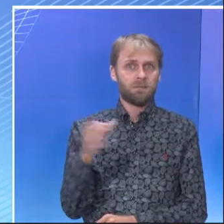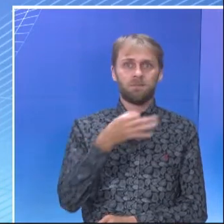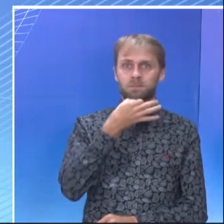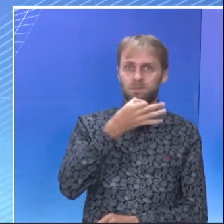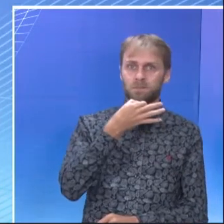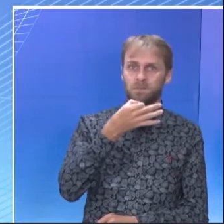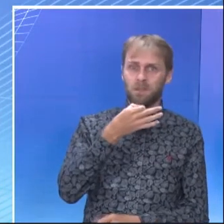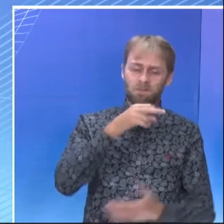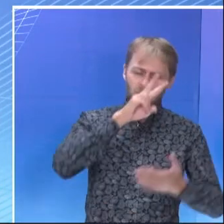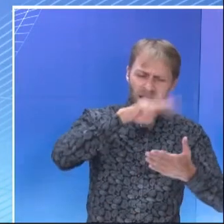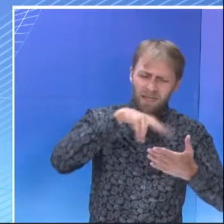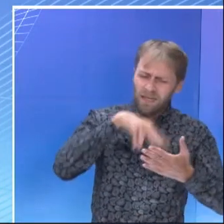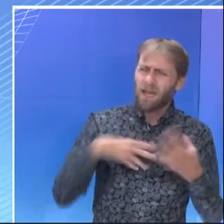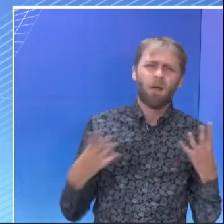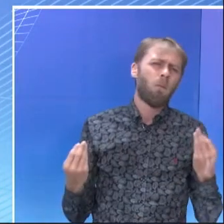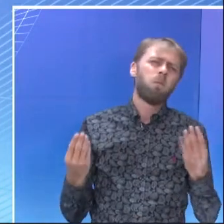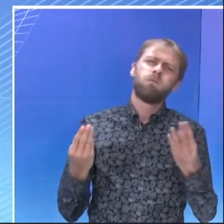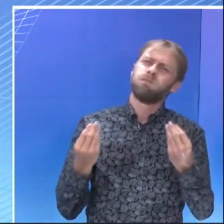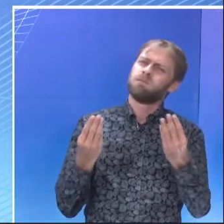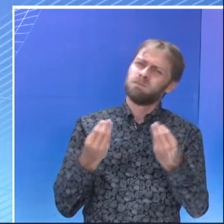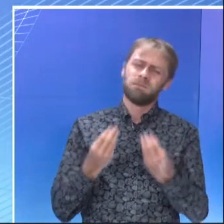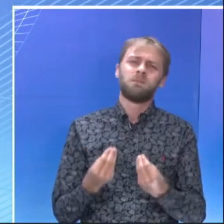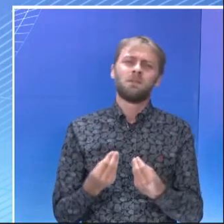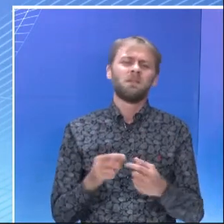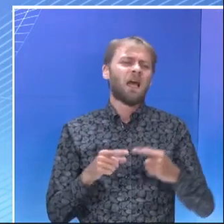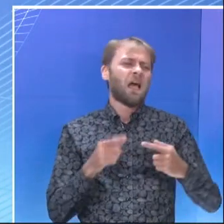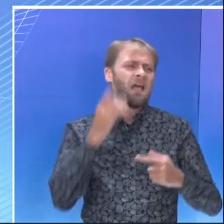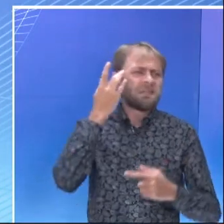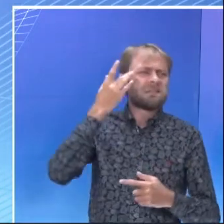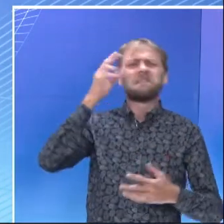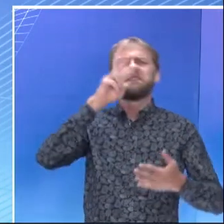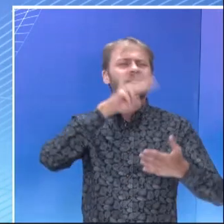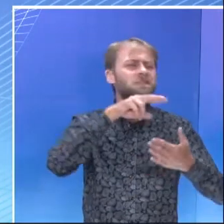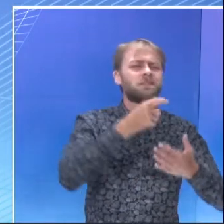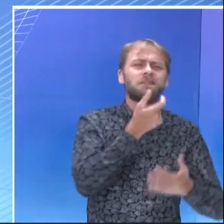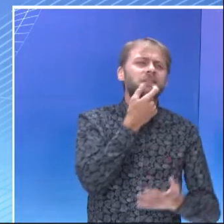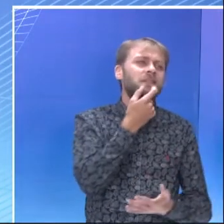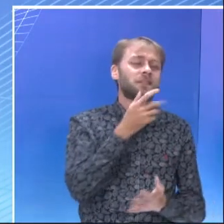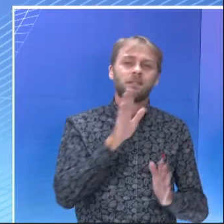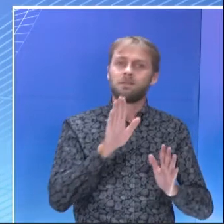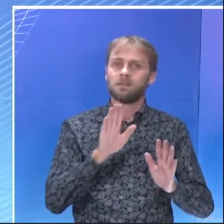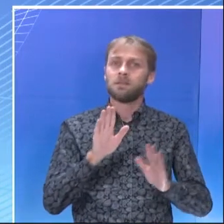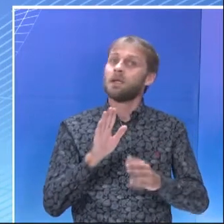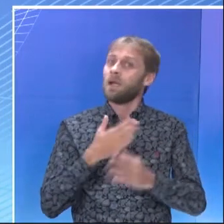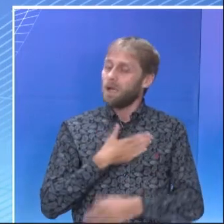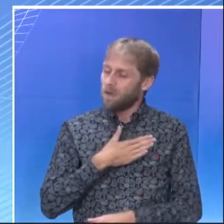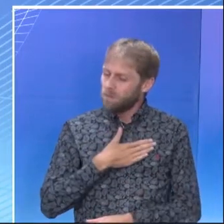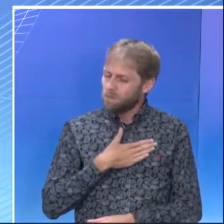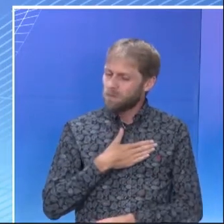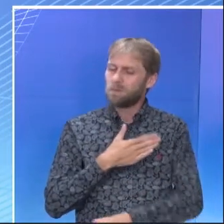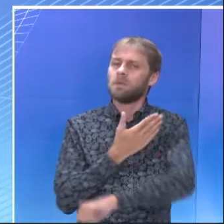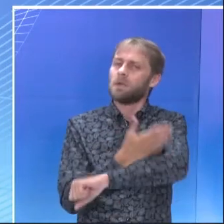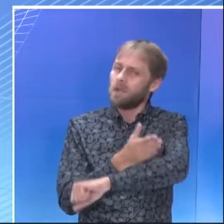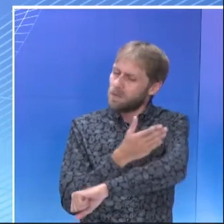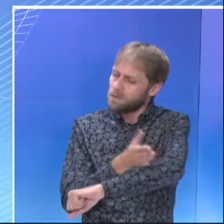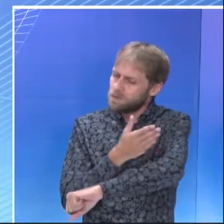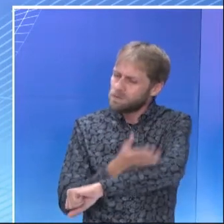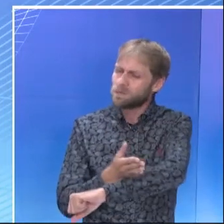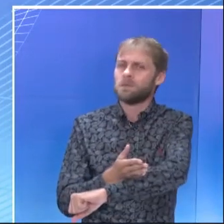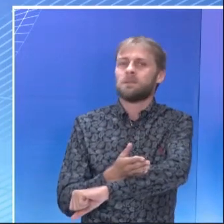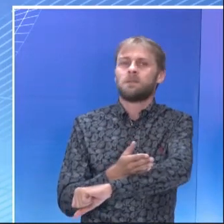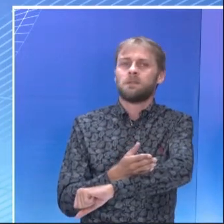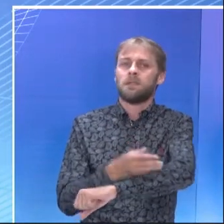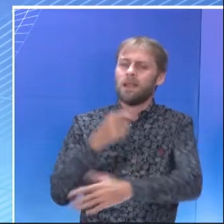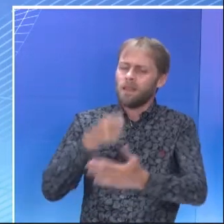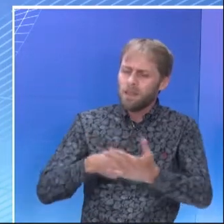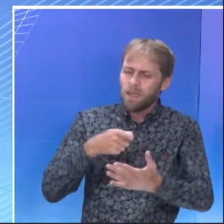vocês, leia bastante. Ah, mas eu não sei ler inglês, eu não entendo. Não, acostuma o teu cérebro. Mesmo que você não entenda, e não